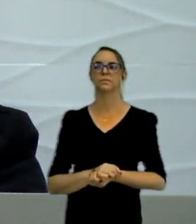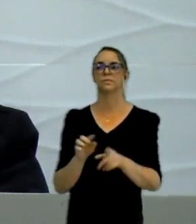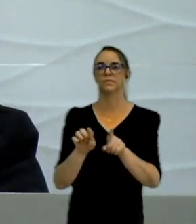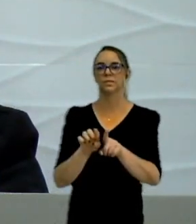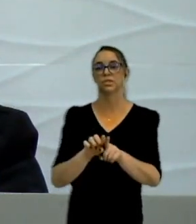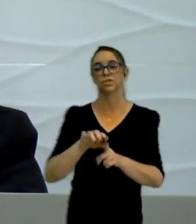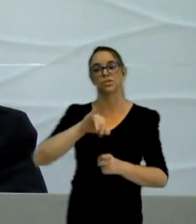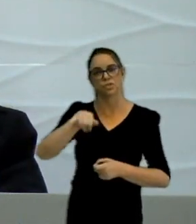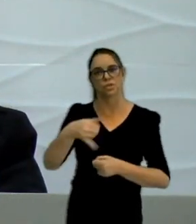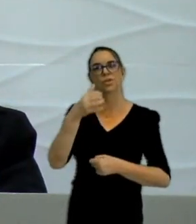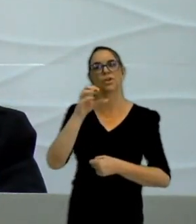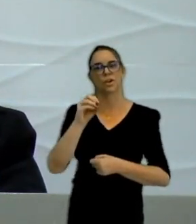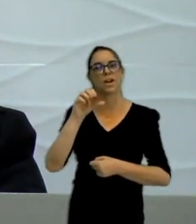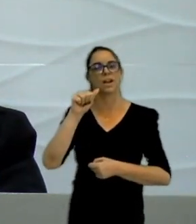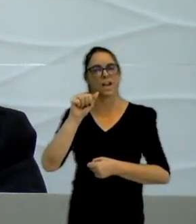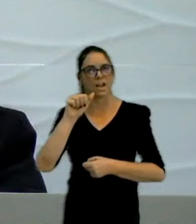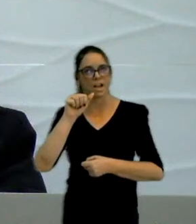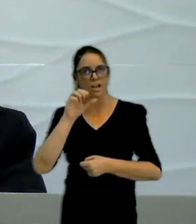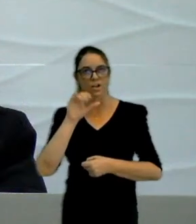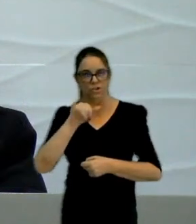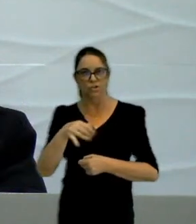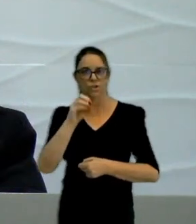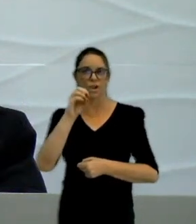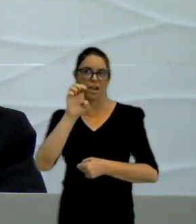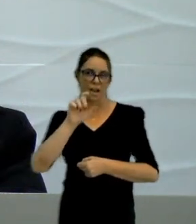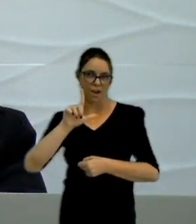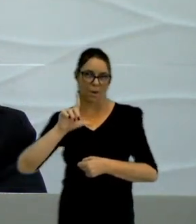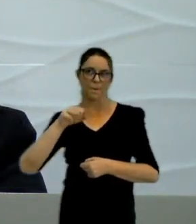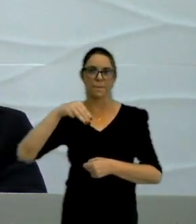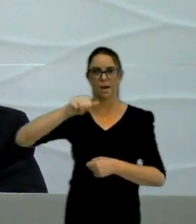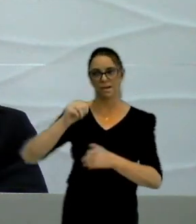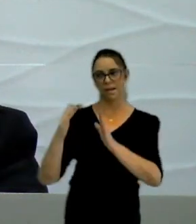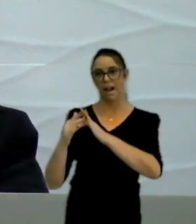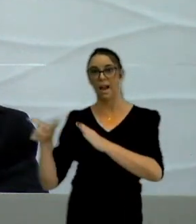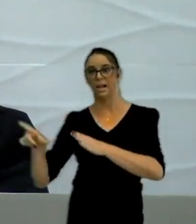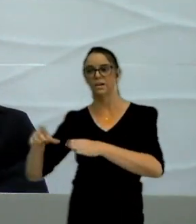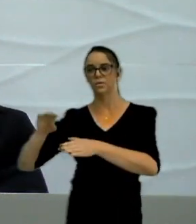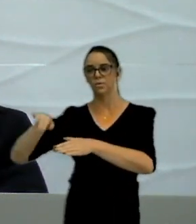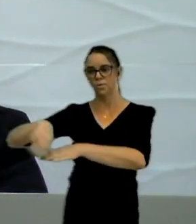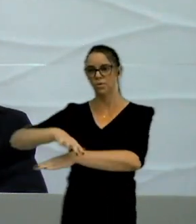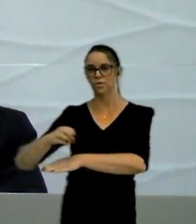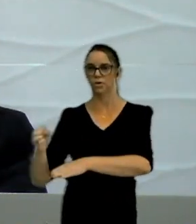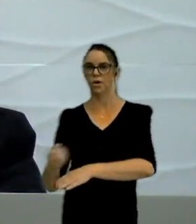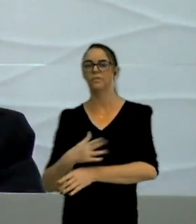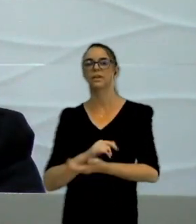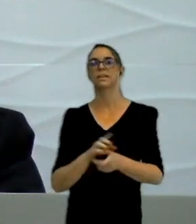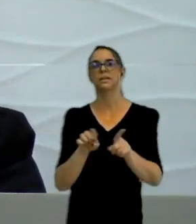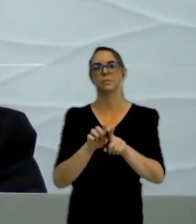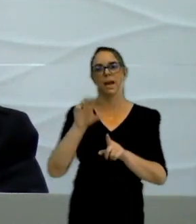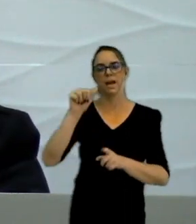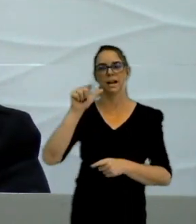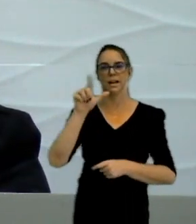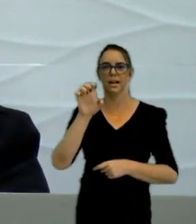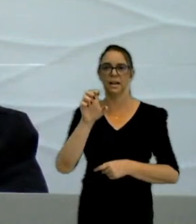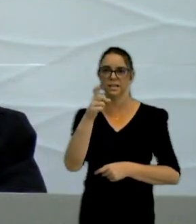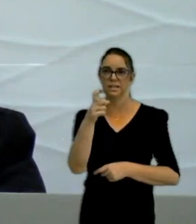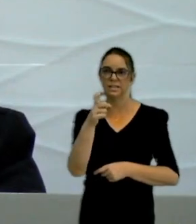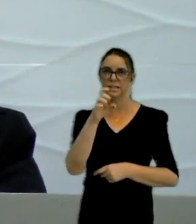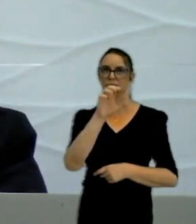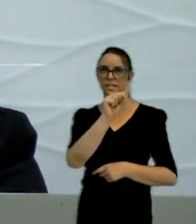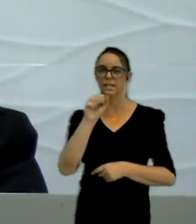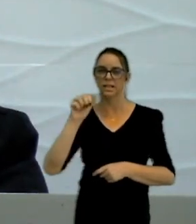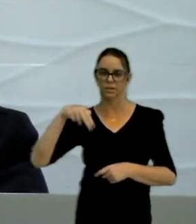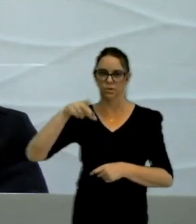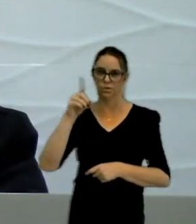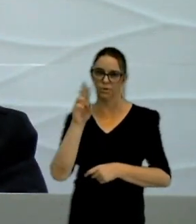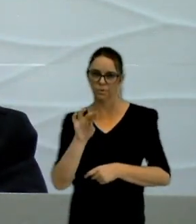Joelma Andrade, ACS, lá da Rua Nova, Carlos Alessandro, professor, filho de marinheiro,